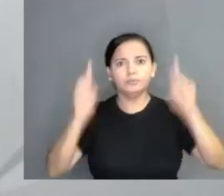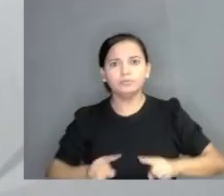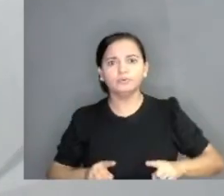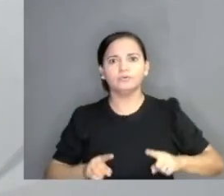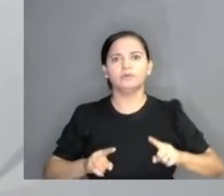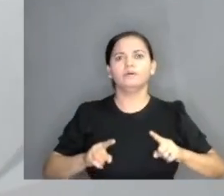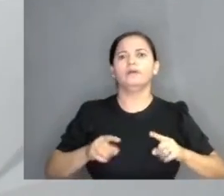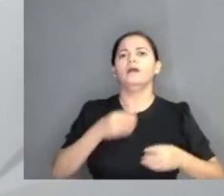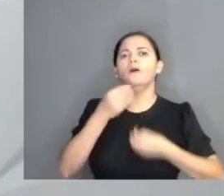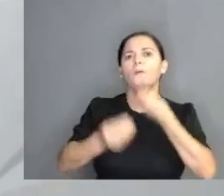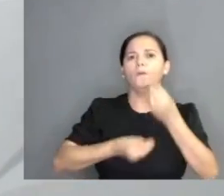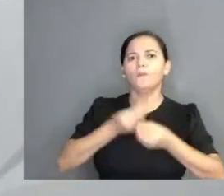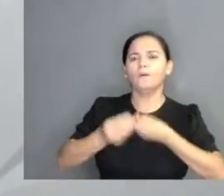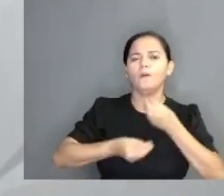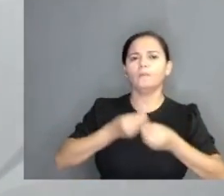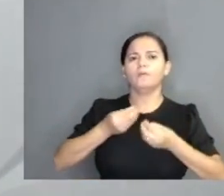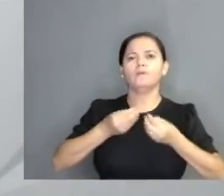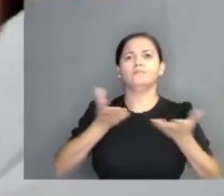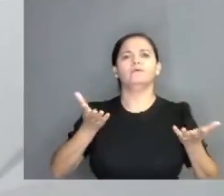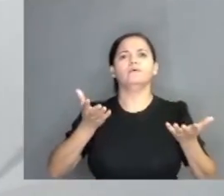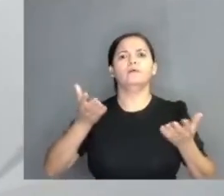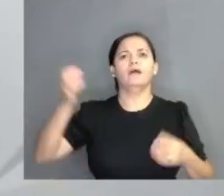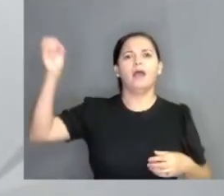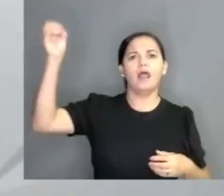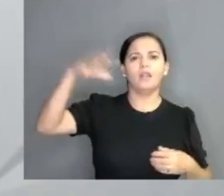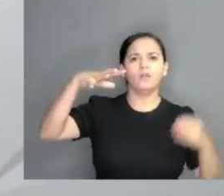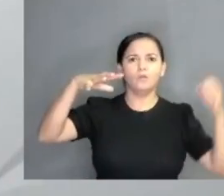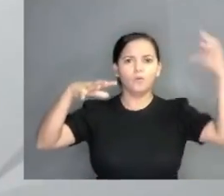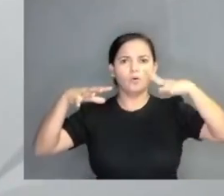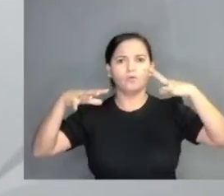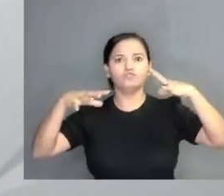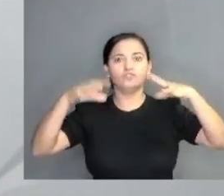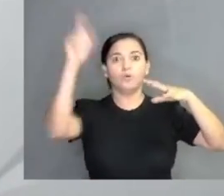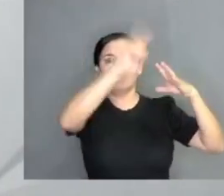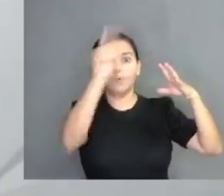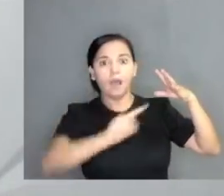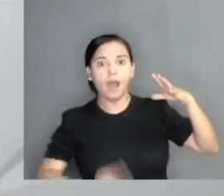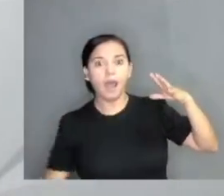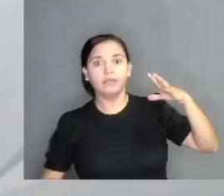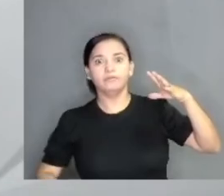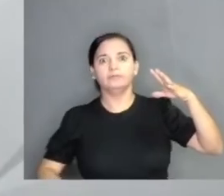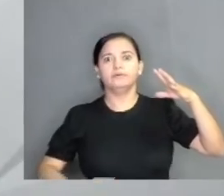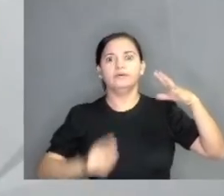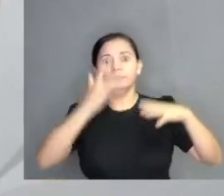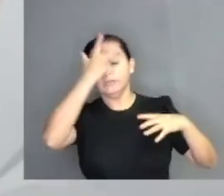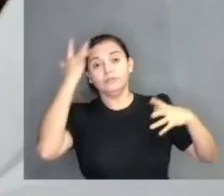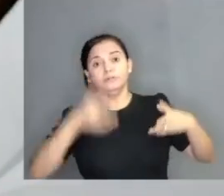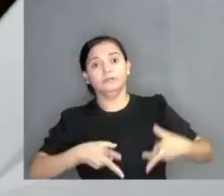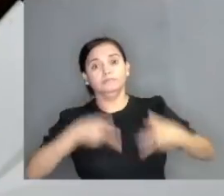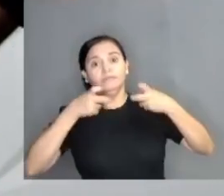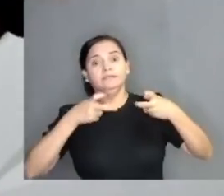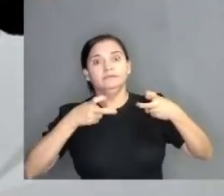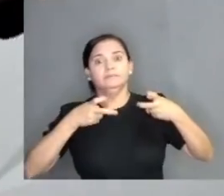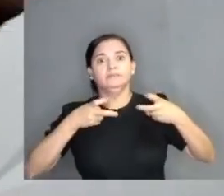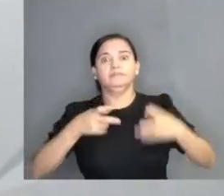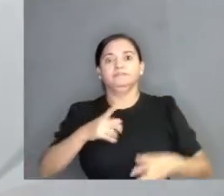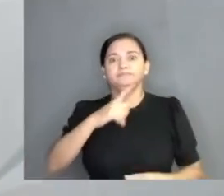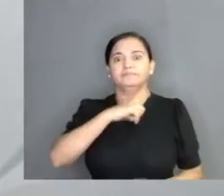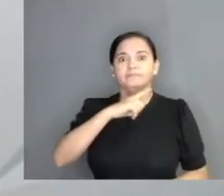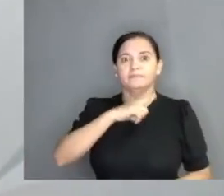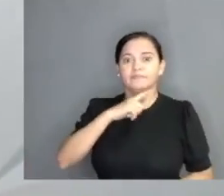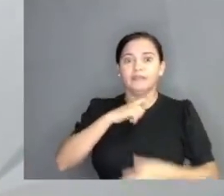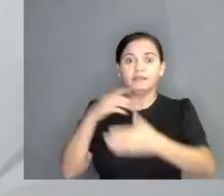luz, né, o raio que teria passado e rompendo ali as barreiras, teria provocado